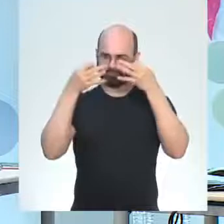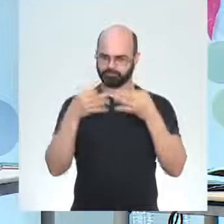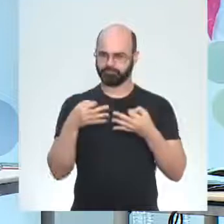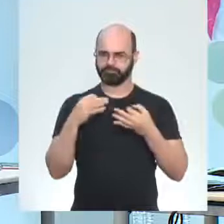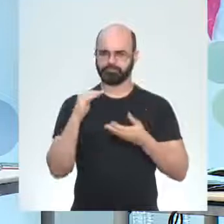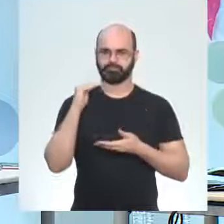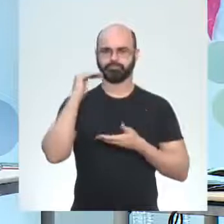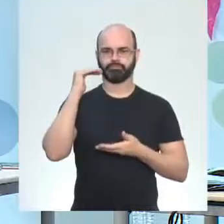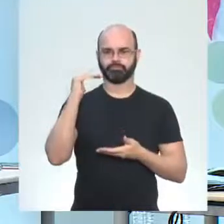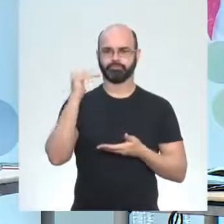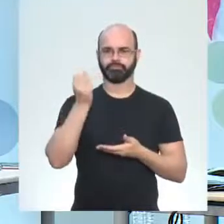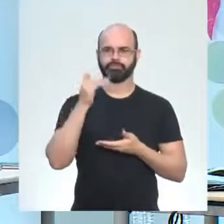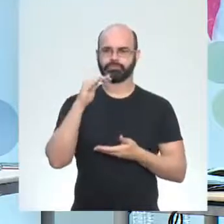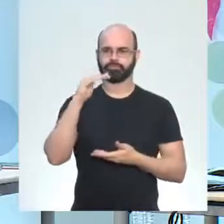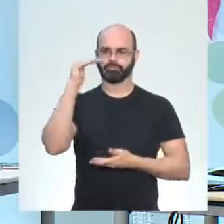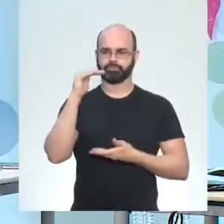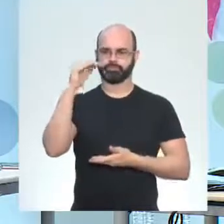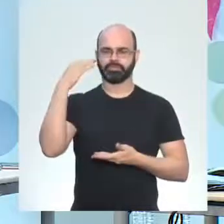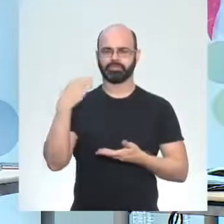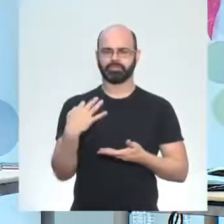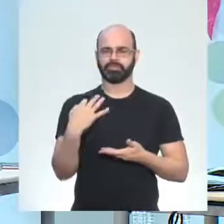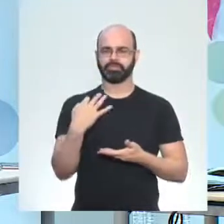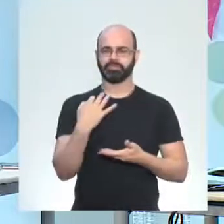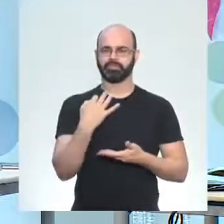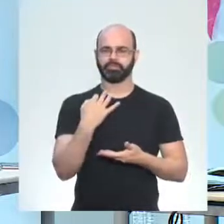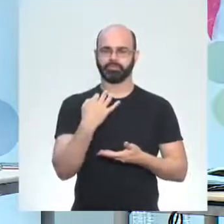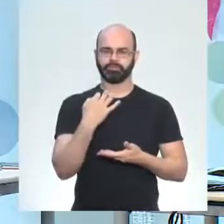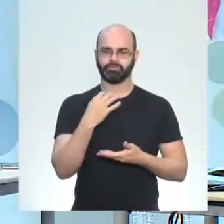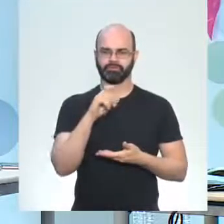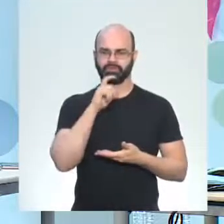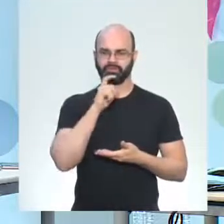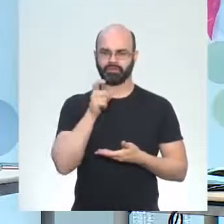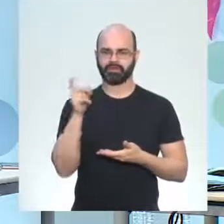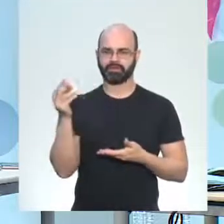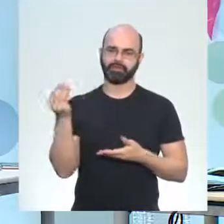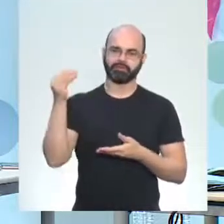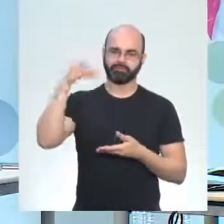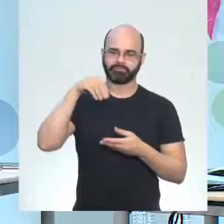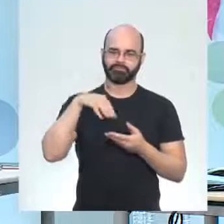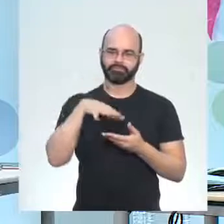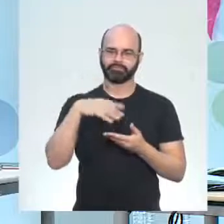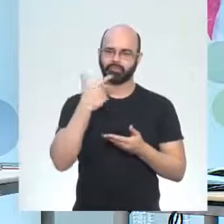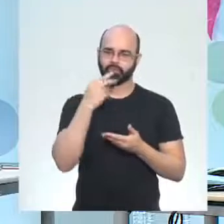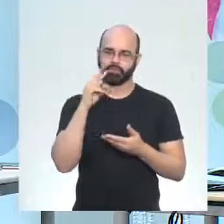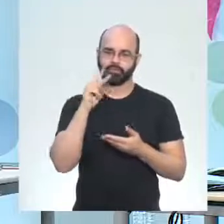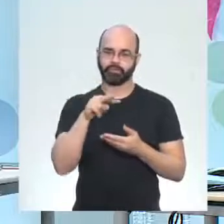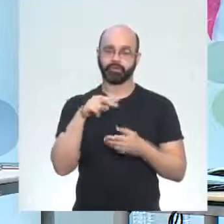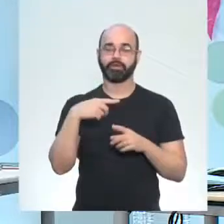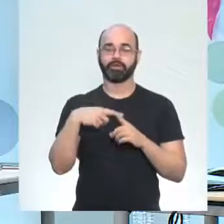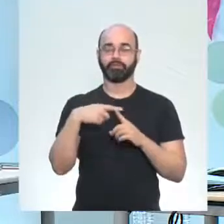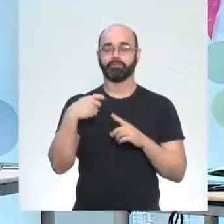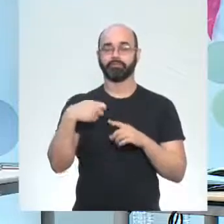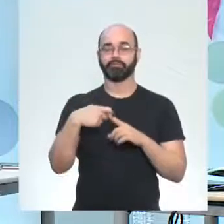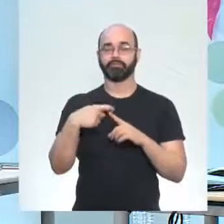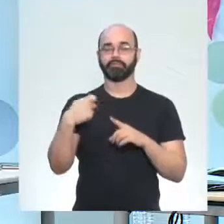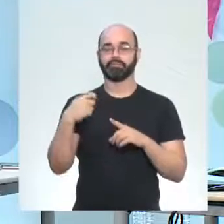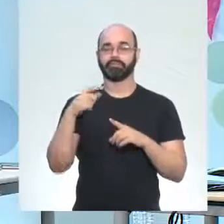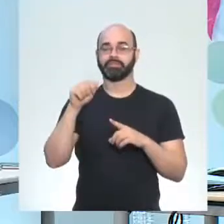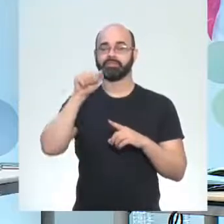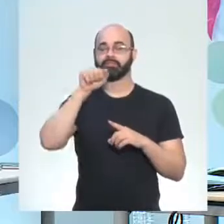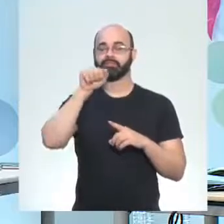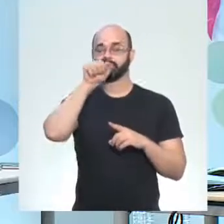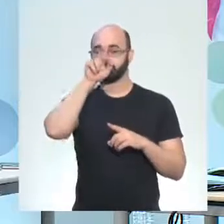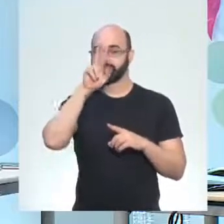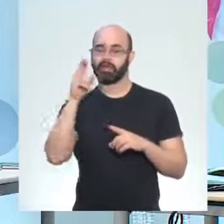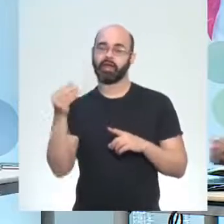tá? O tamanho é esse mesmo. A questão é que você precisa ter espaço dentro da embalagem para o ar entrar, senão o líquido não sai, né? Então você